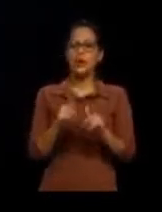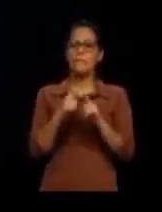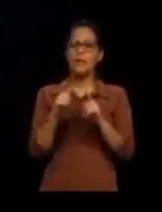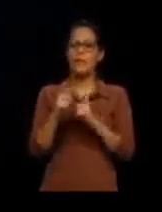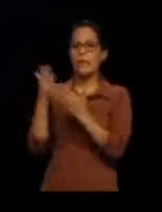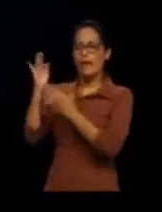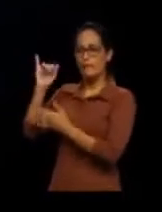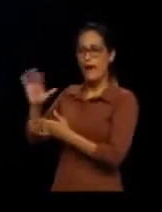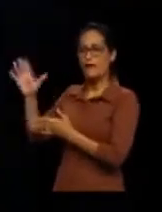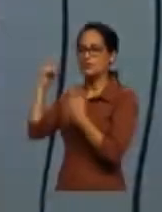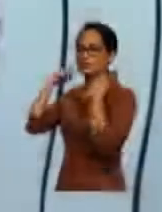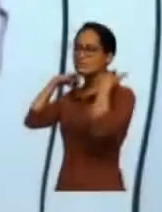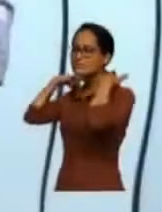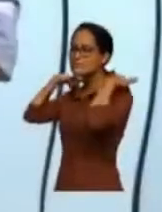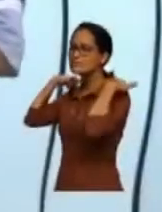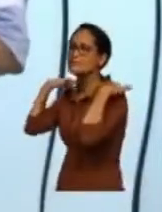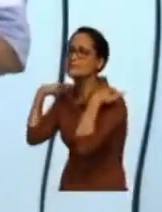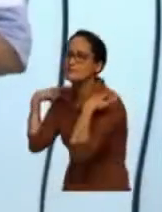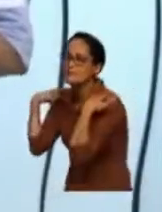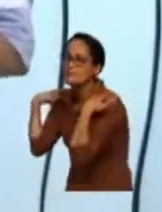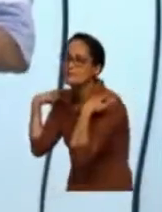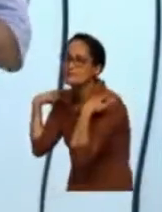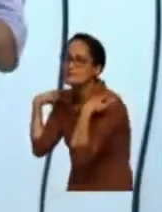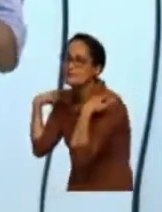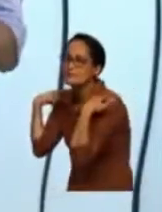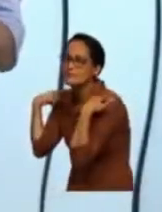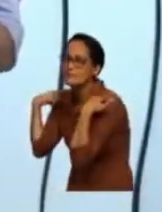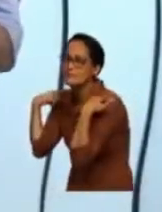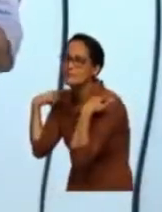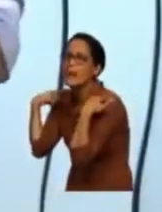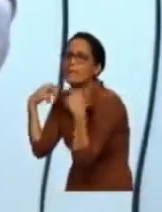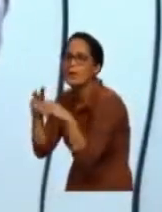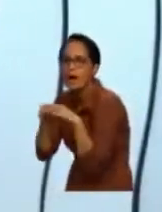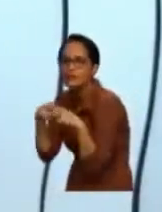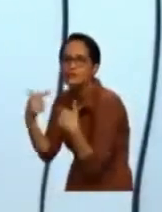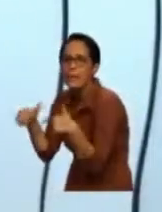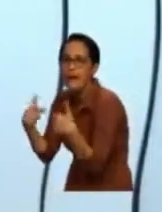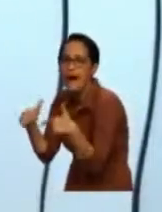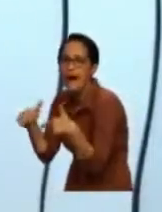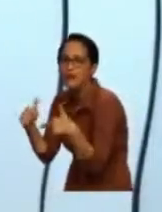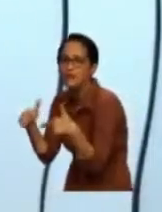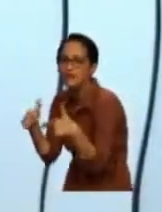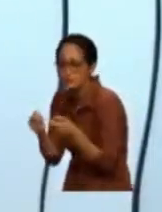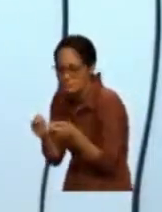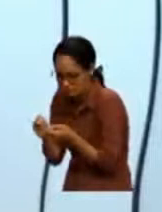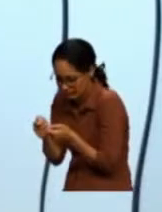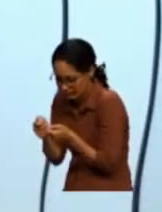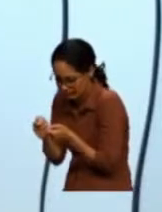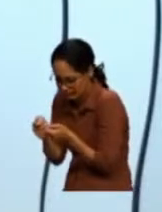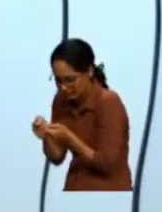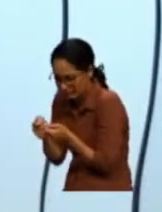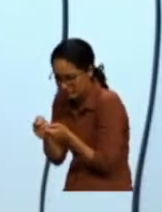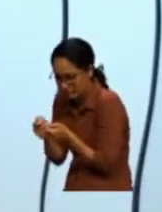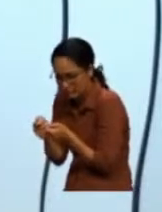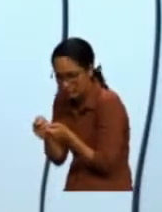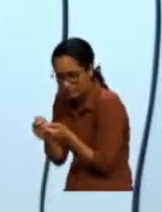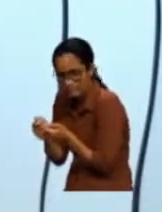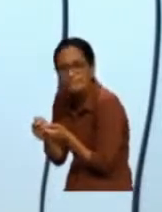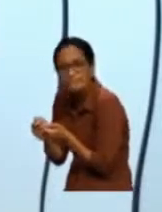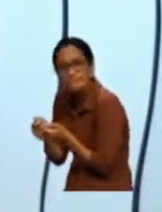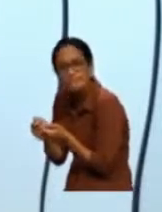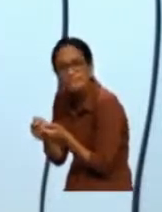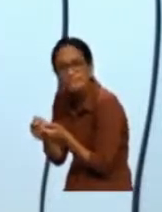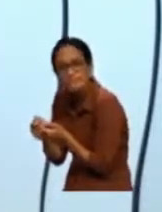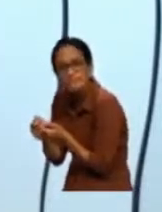na figura. O que é que isso pode causar? Hábitos. Pensa em ficar lá o dia inteiro assim. O peso, com isso, ao longo